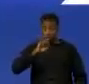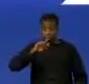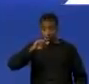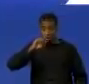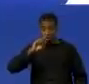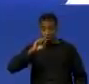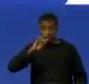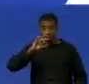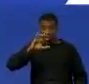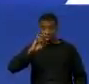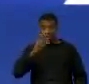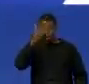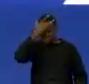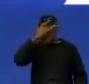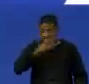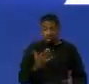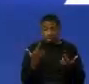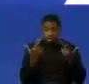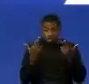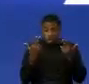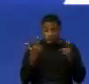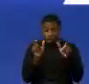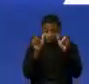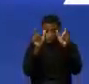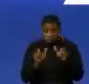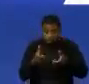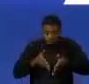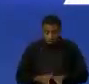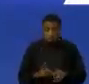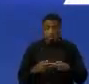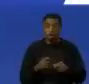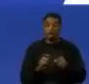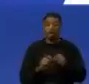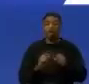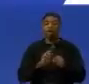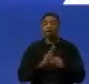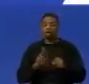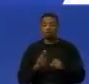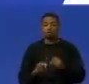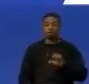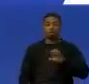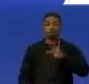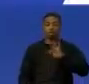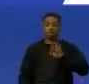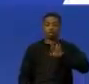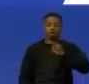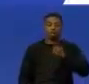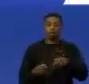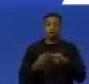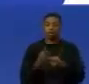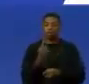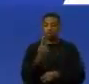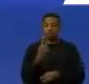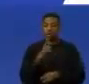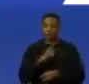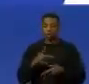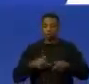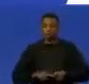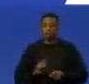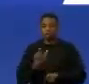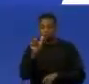certo? Elas são heterozigóticas. Só que acontece o seguinte, uma das gêmeas apresentava um